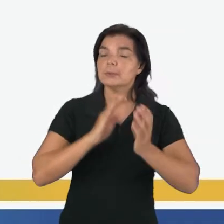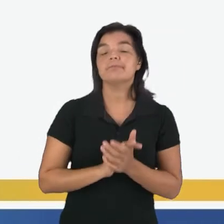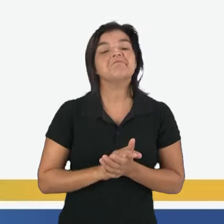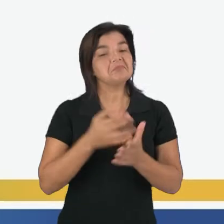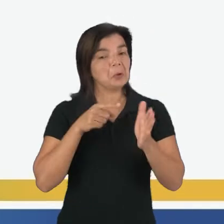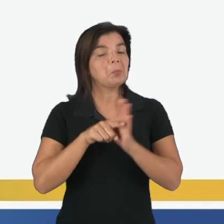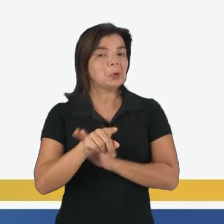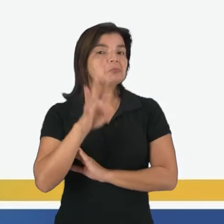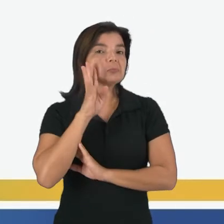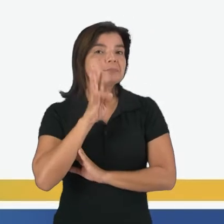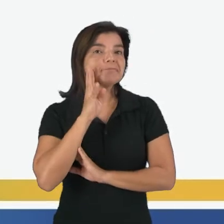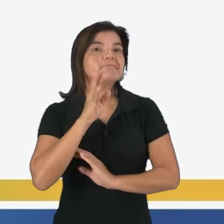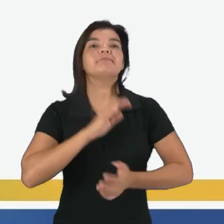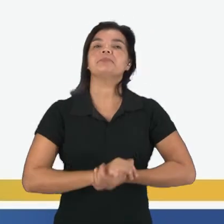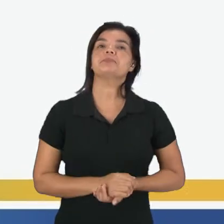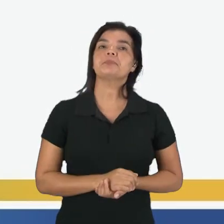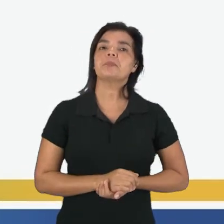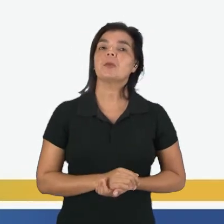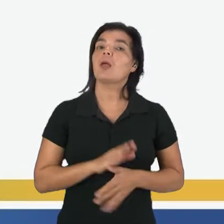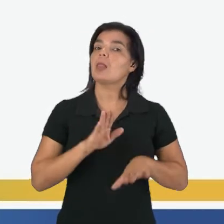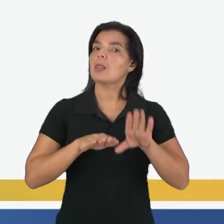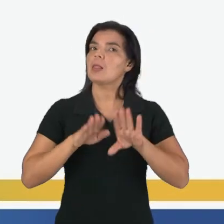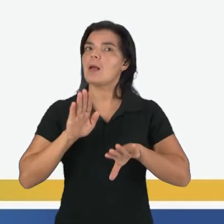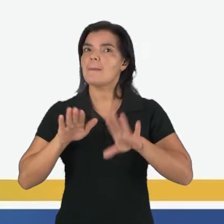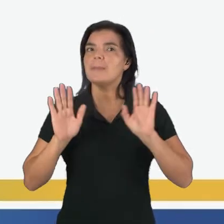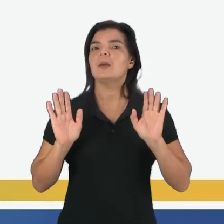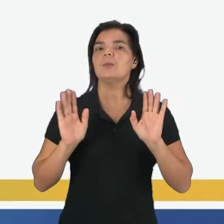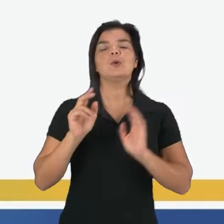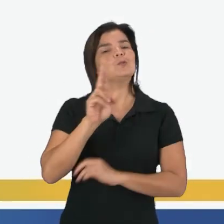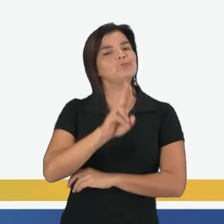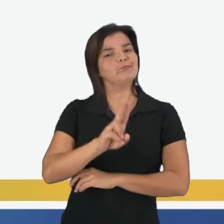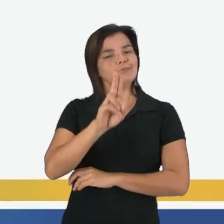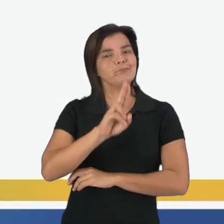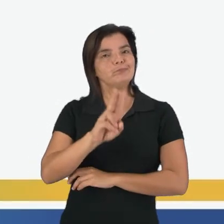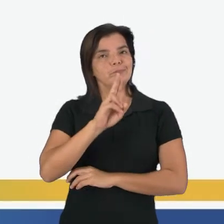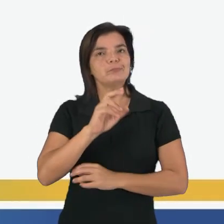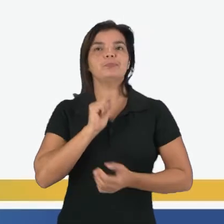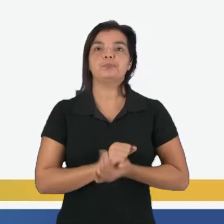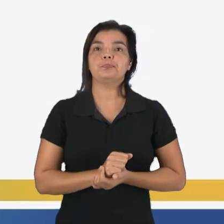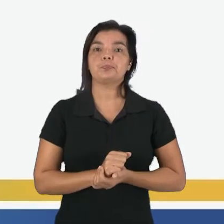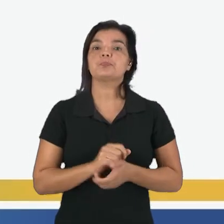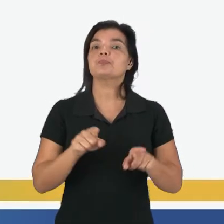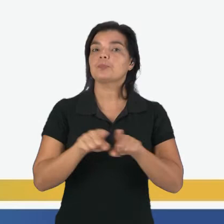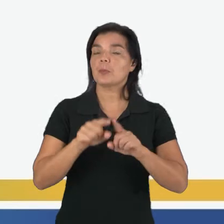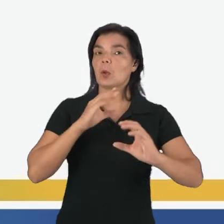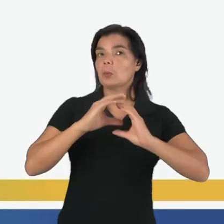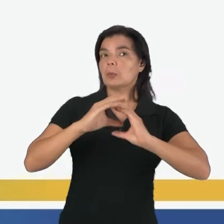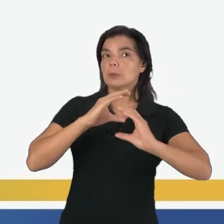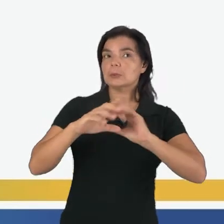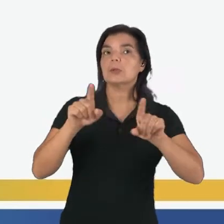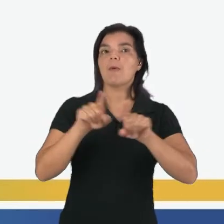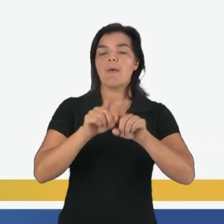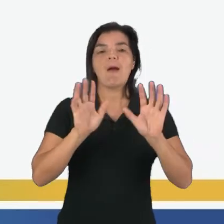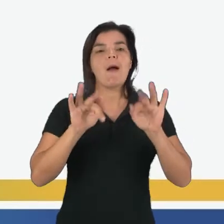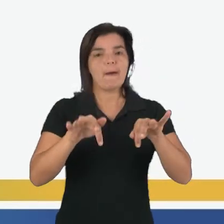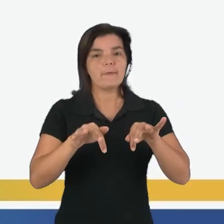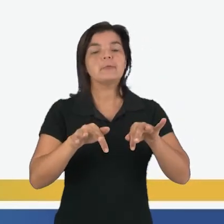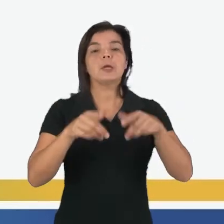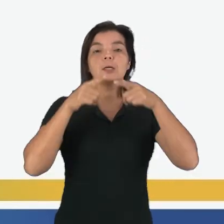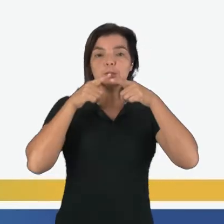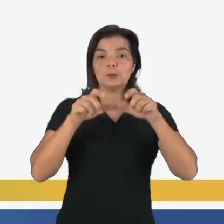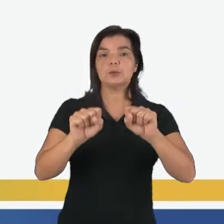pergunta interessante, né? Bom, depende da maneira como o estrangeirismo é utilizado. O sucesso da comunicação